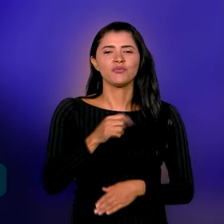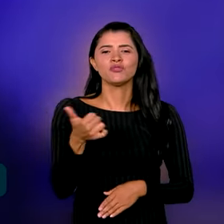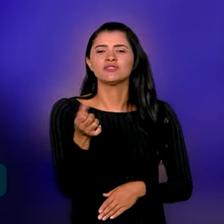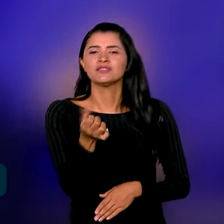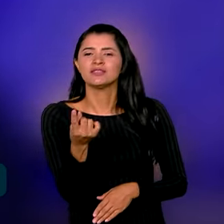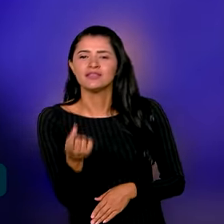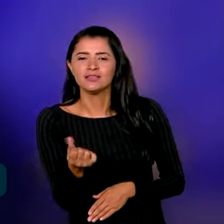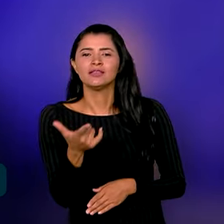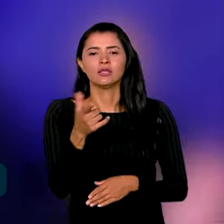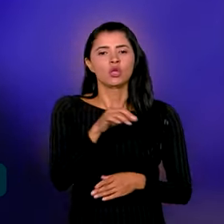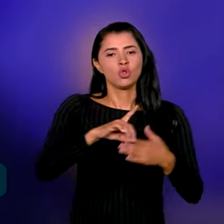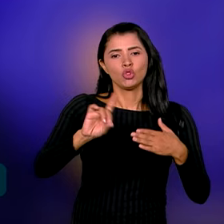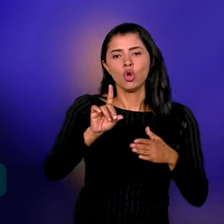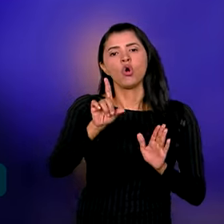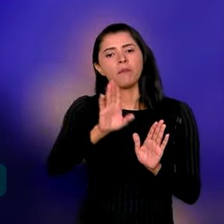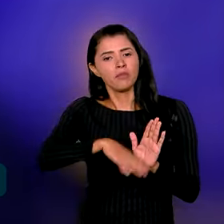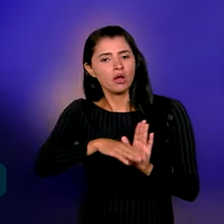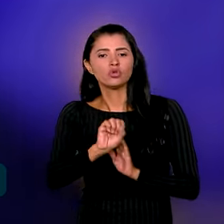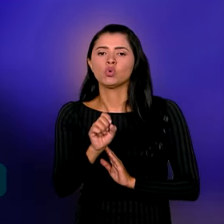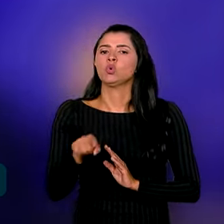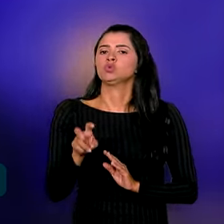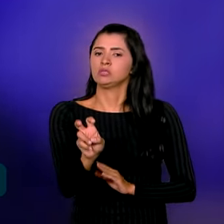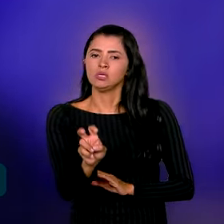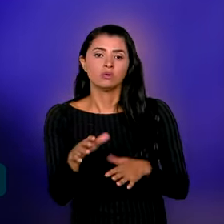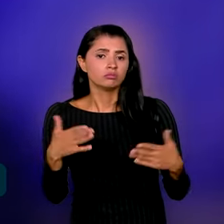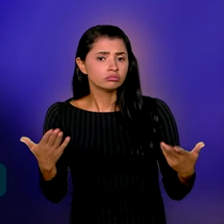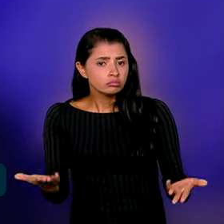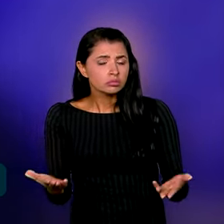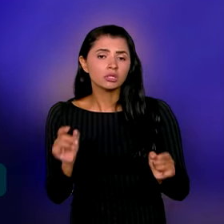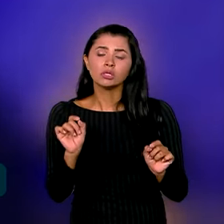2016. O dólar para baixo. O dólar abaixo de 5. Ou seja,